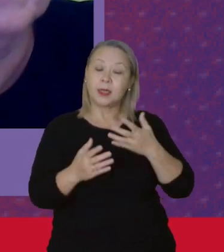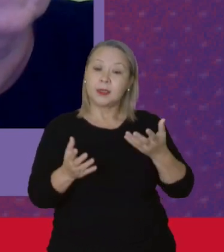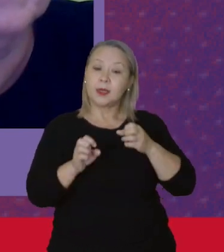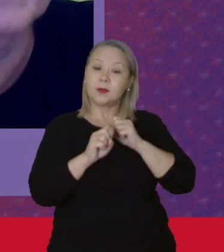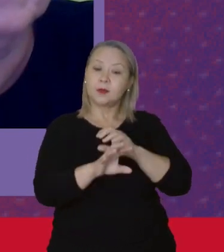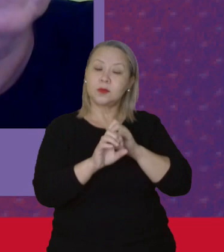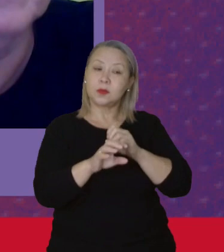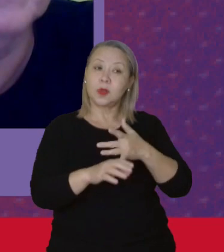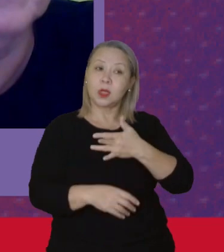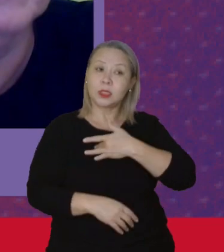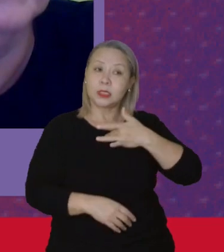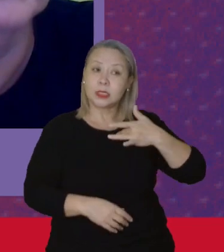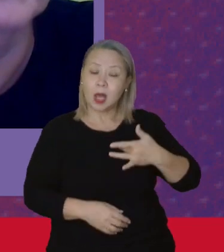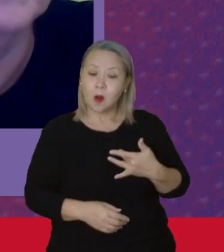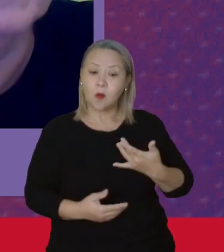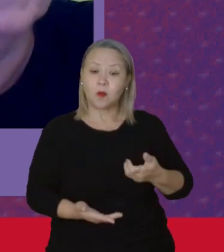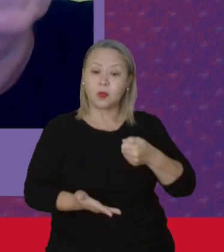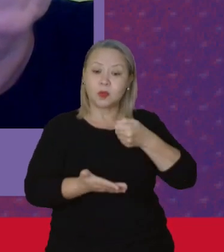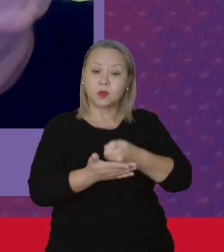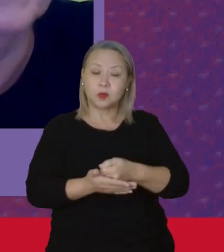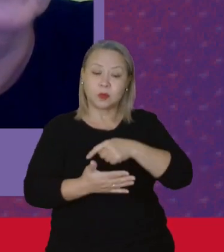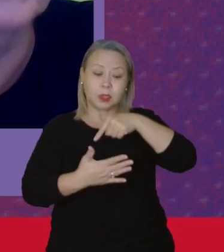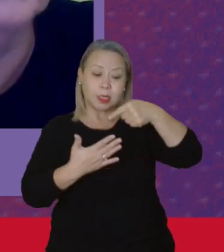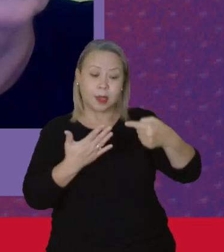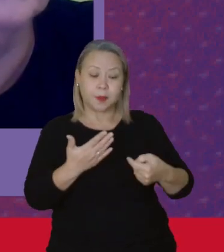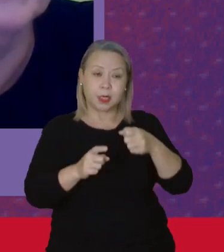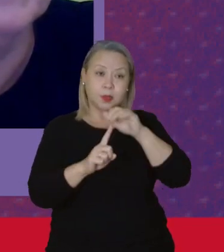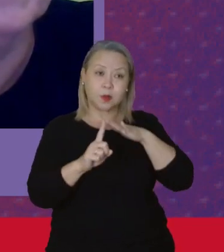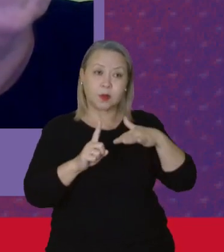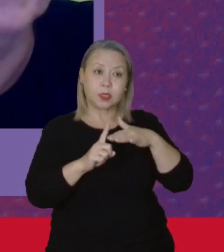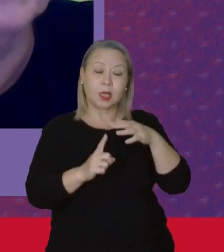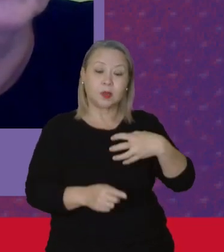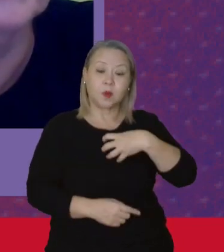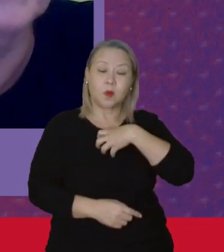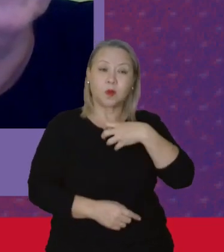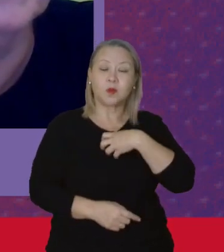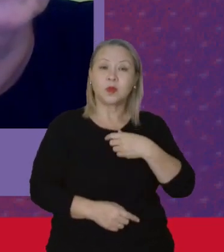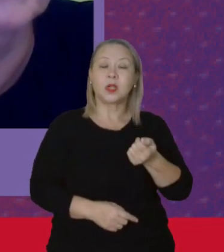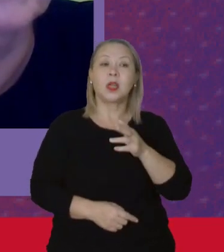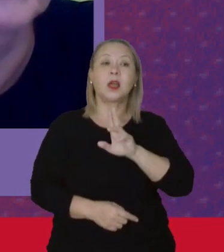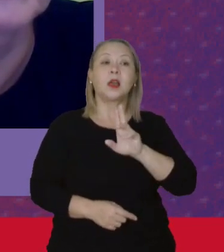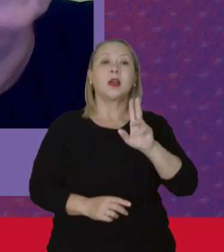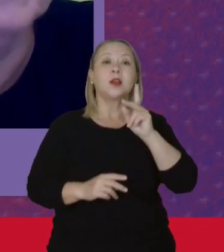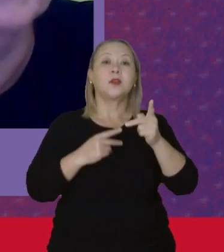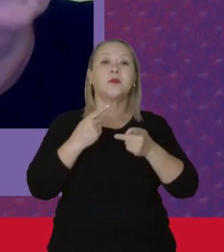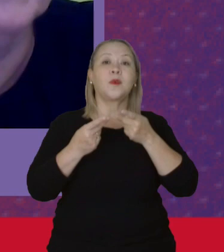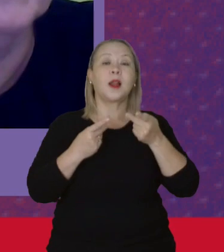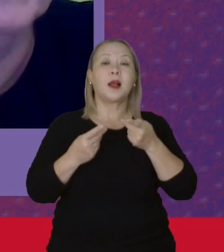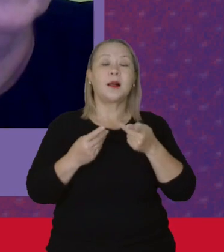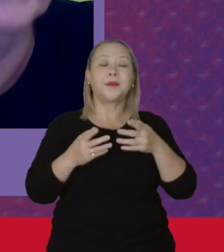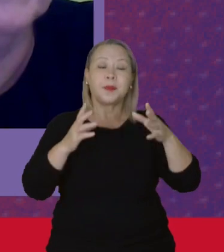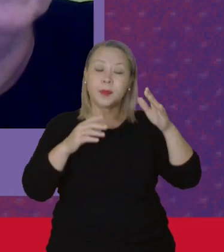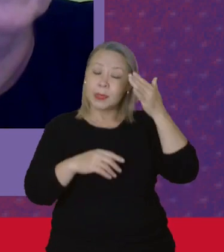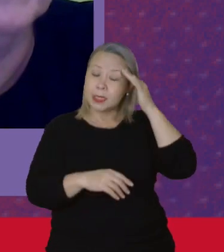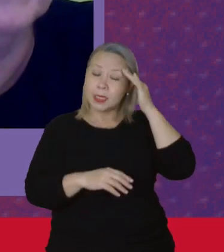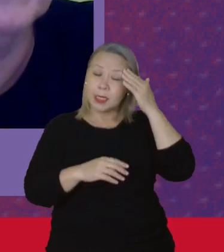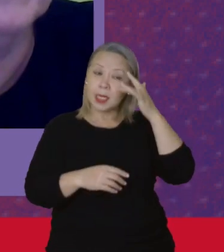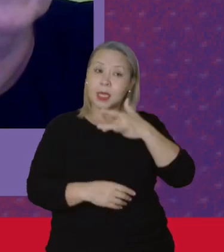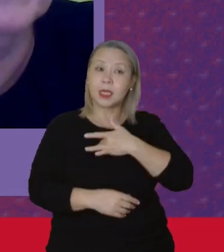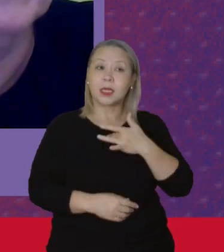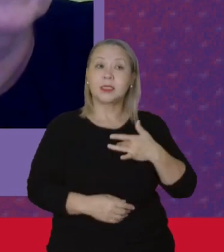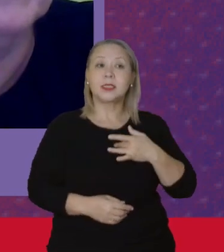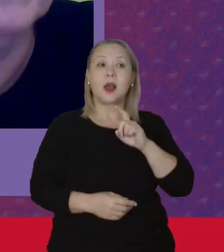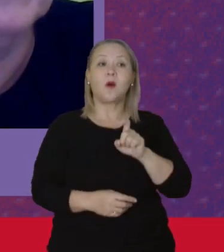de saúde, determinantes sociais, também é uma outra forma de chamar que a gente viu, mas entender que a saúde,